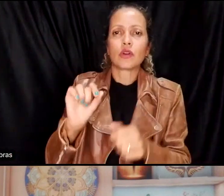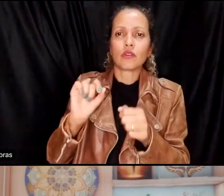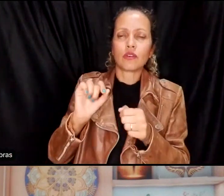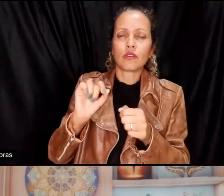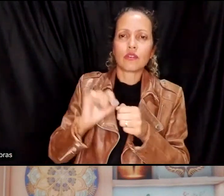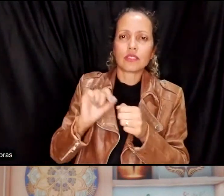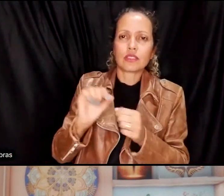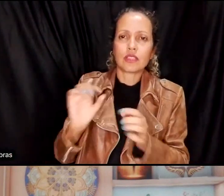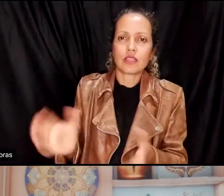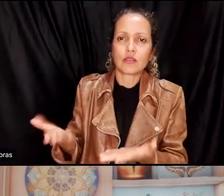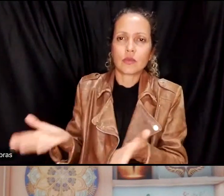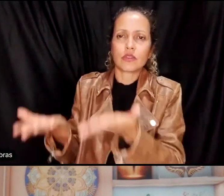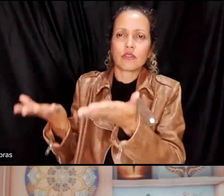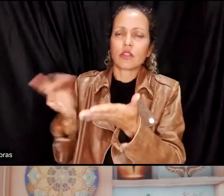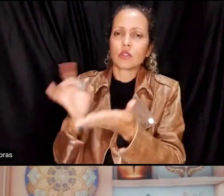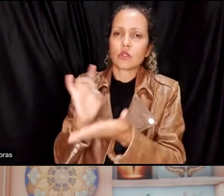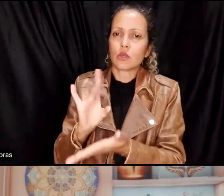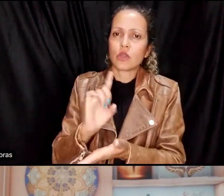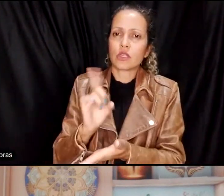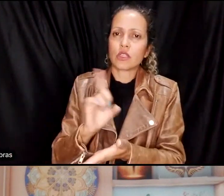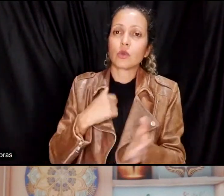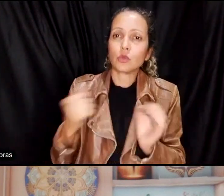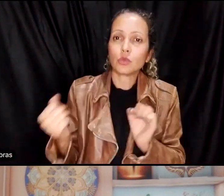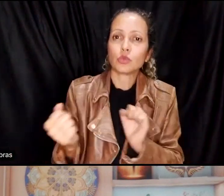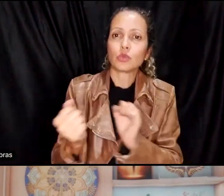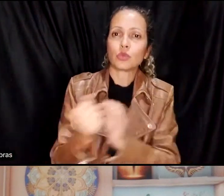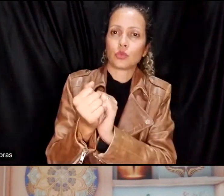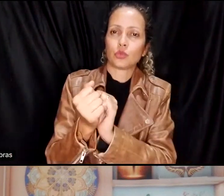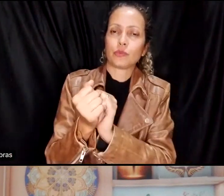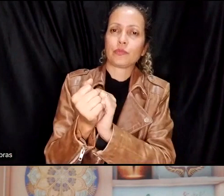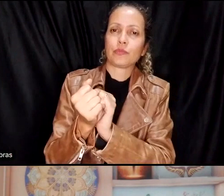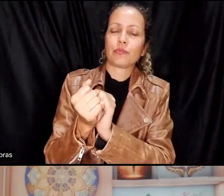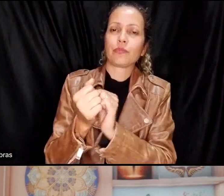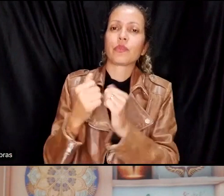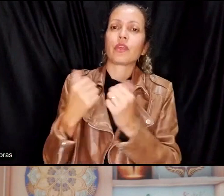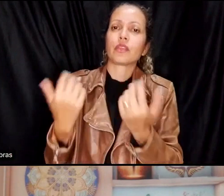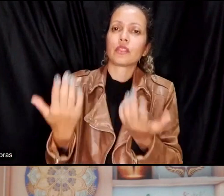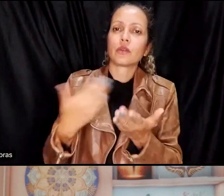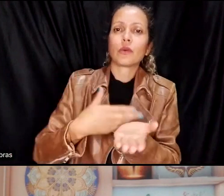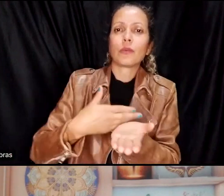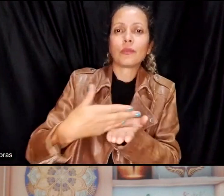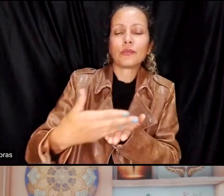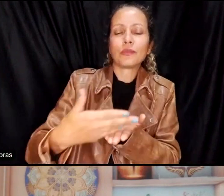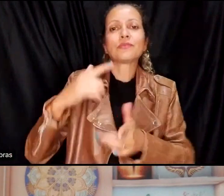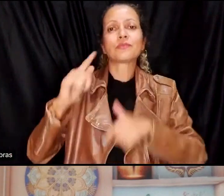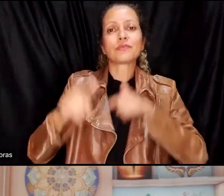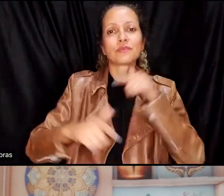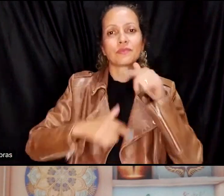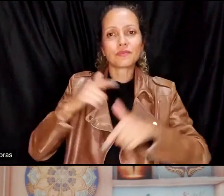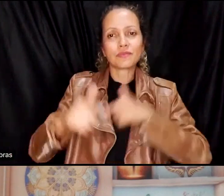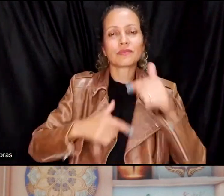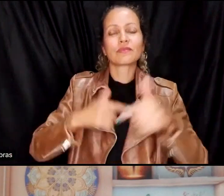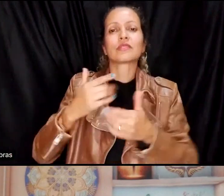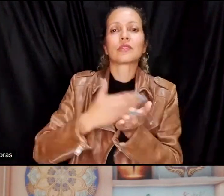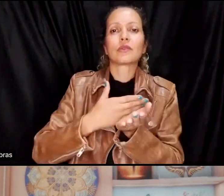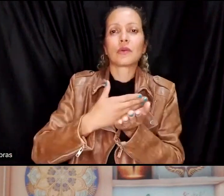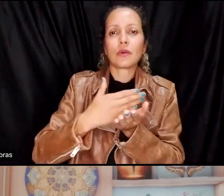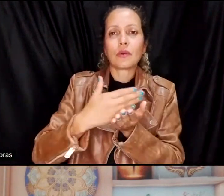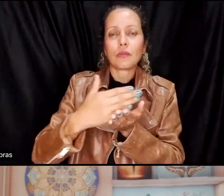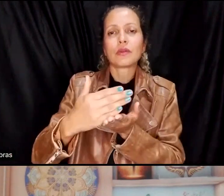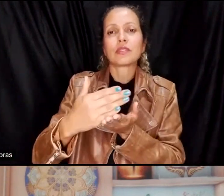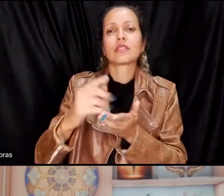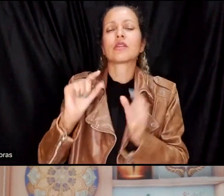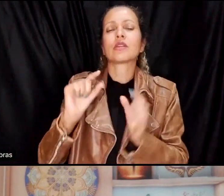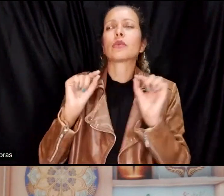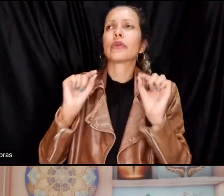foi quando eu comecei esse meu trabalho de ir buscar o que podia fazer. Então, eu comecei a